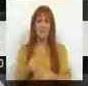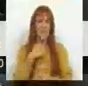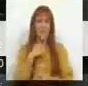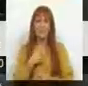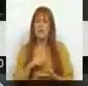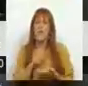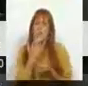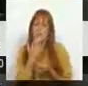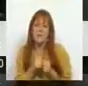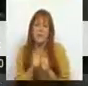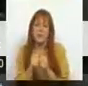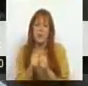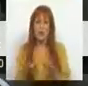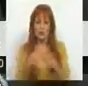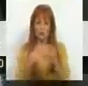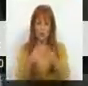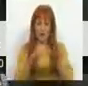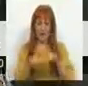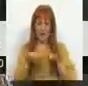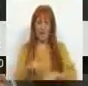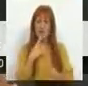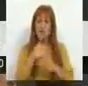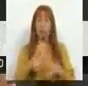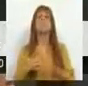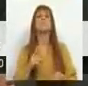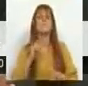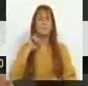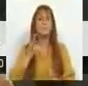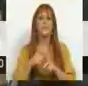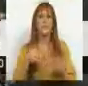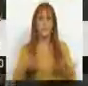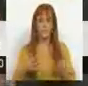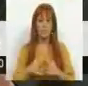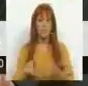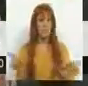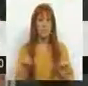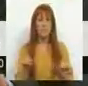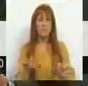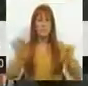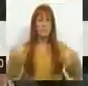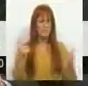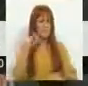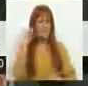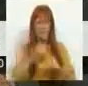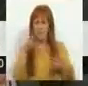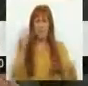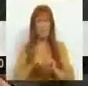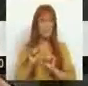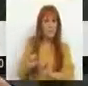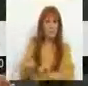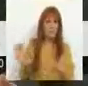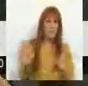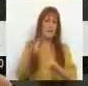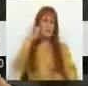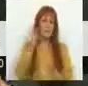tanto desvelo e fervor nesta comissão de inquérito, no sentido de que não faz qualquer sentido